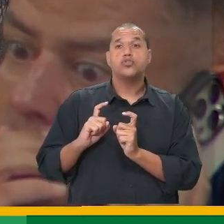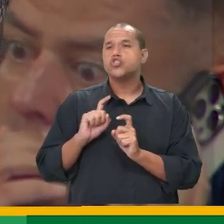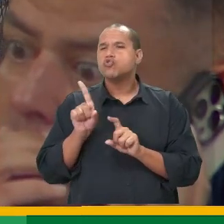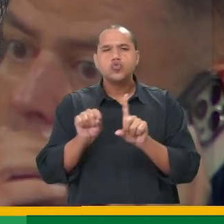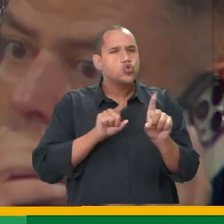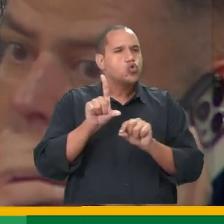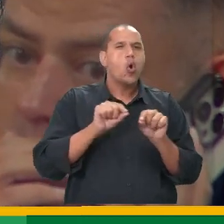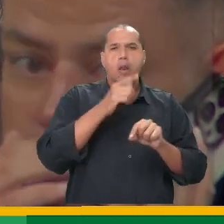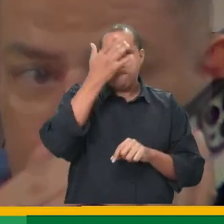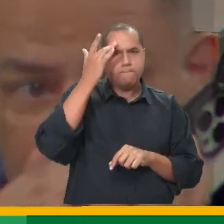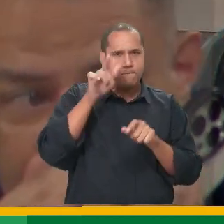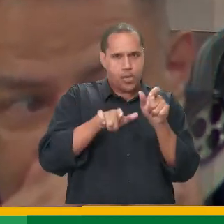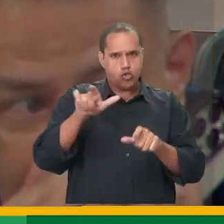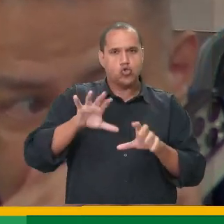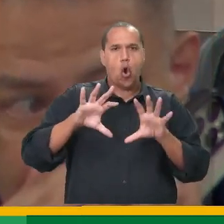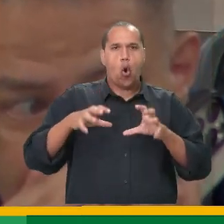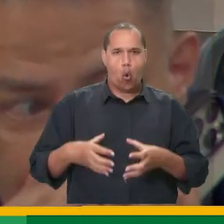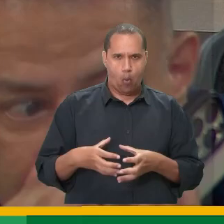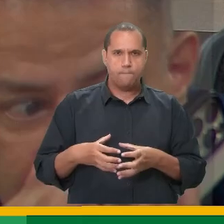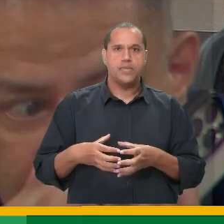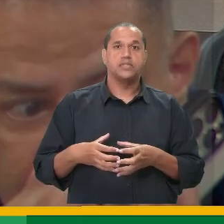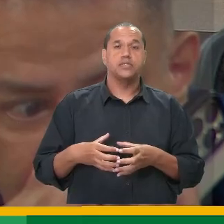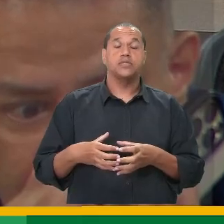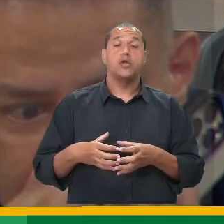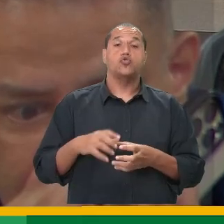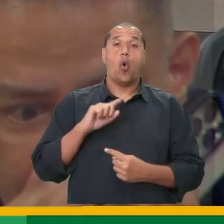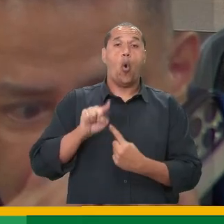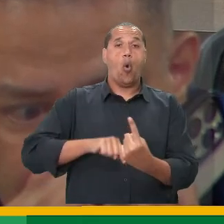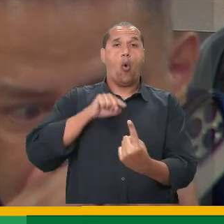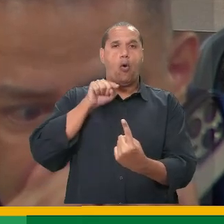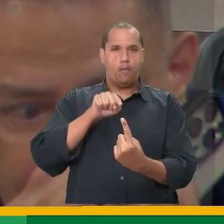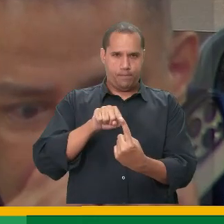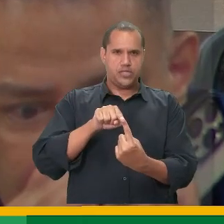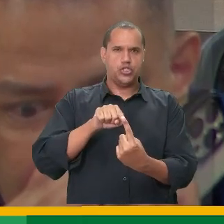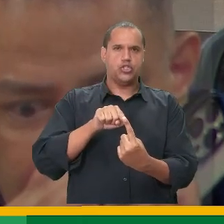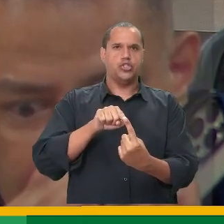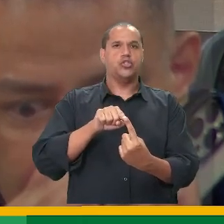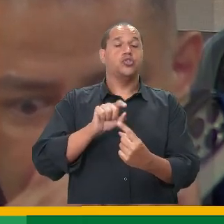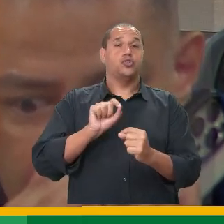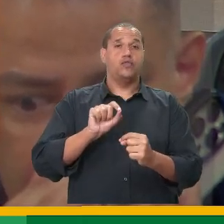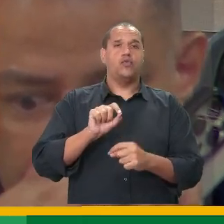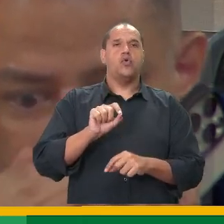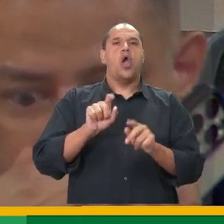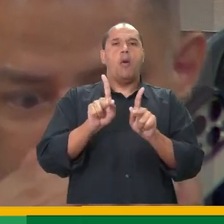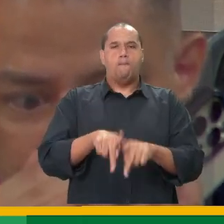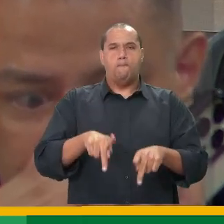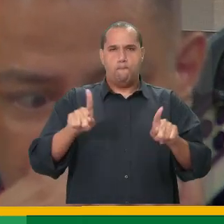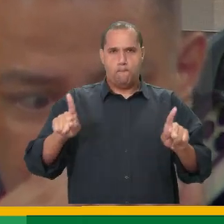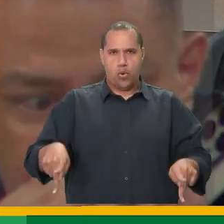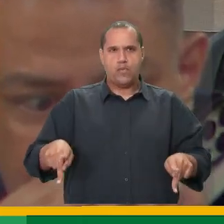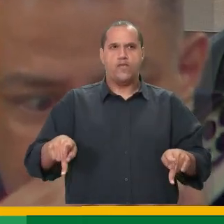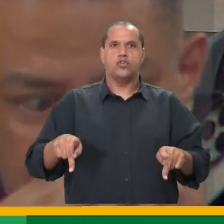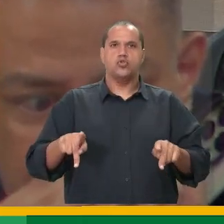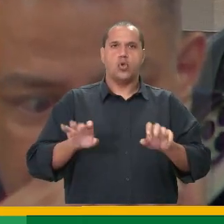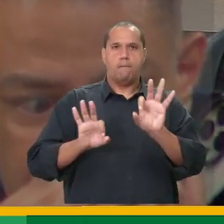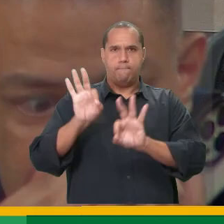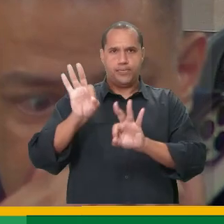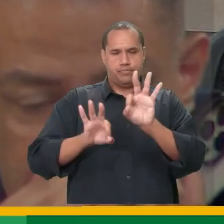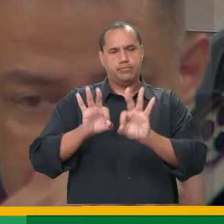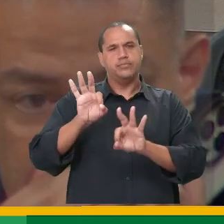trabalhar na reestruturação da carreira do magistério eu peço a todos os